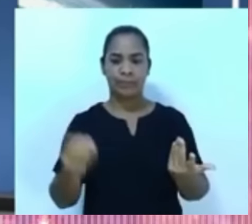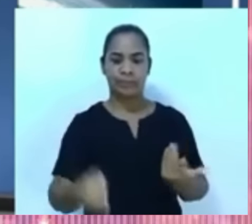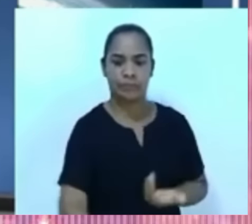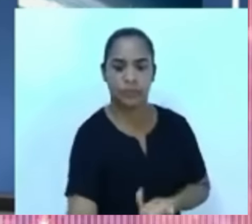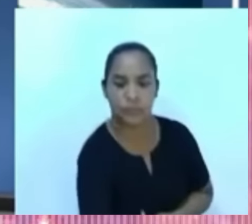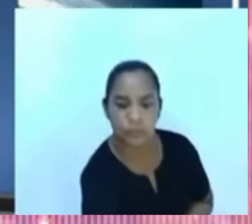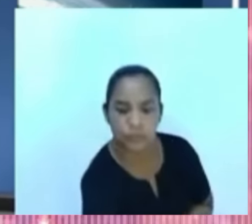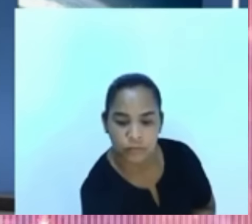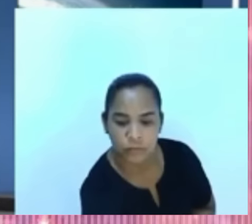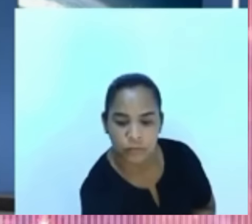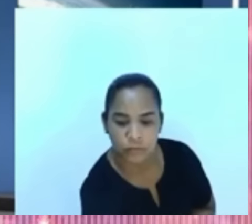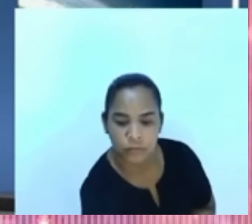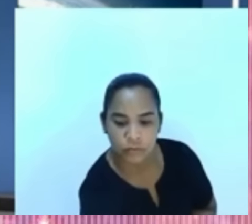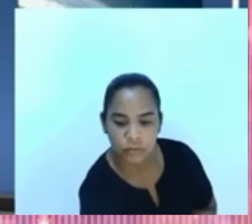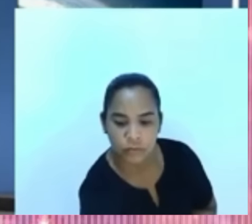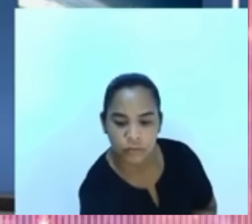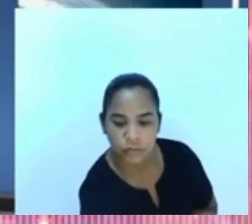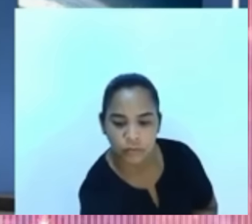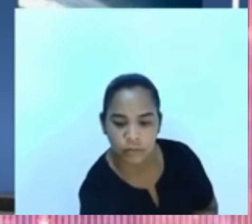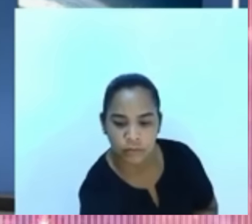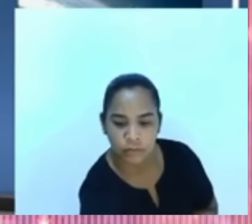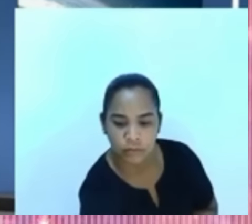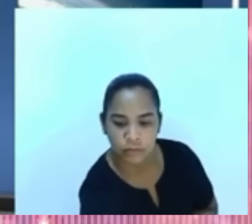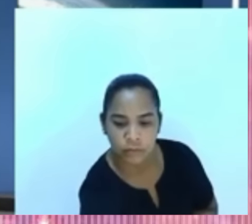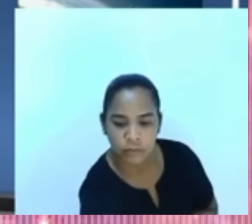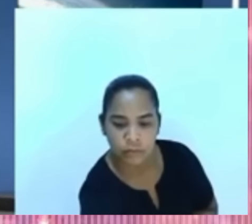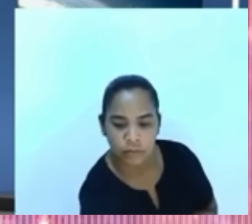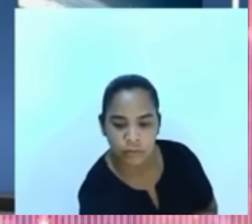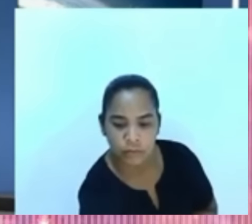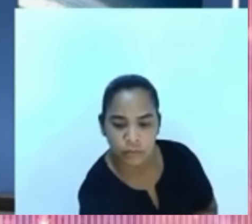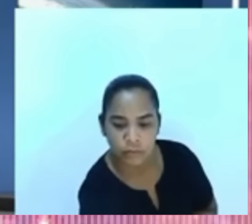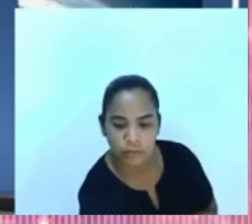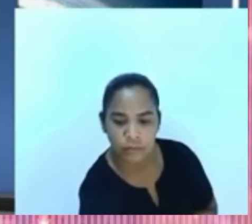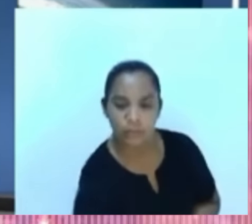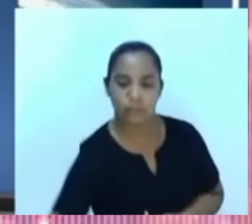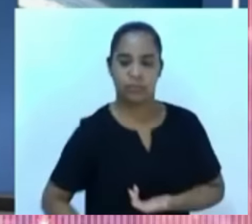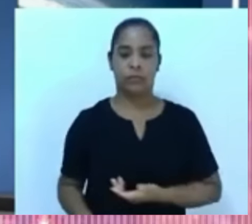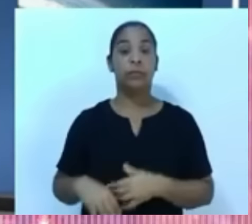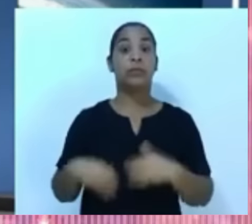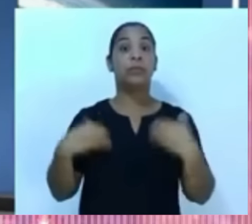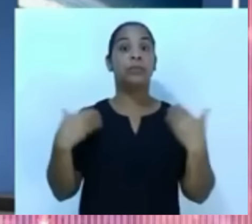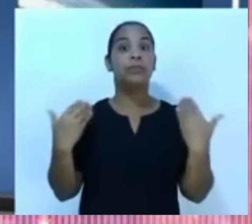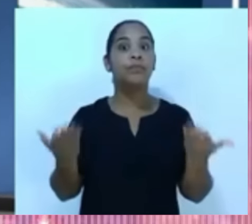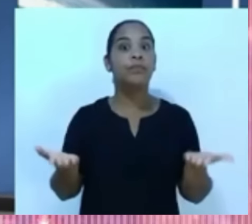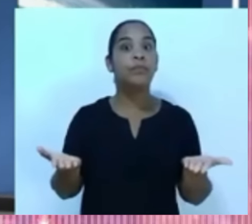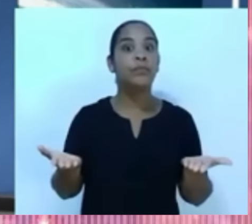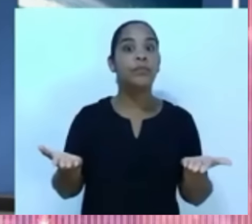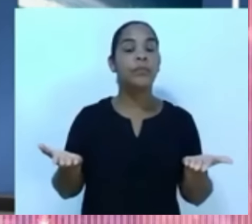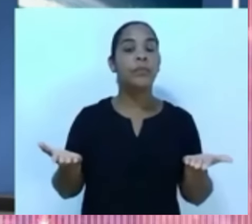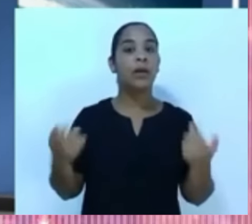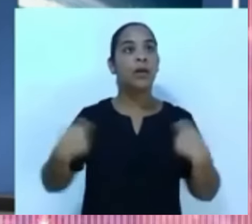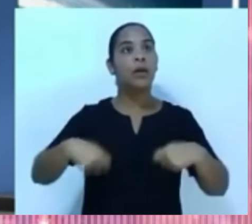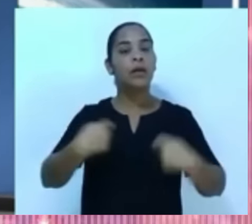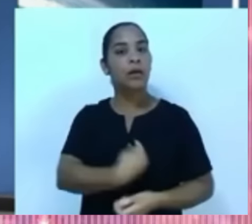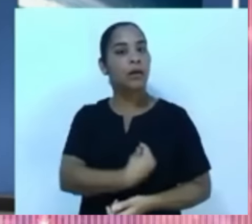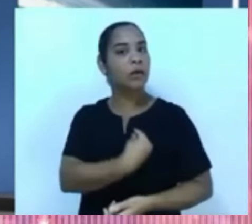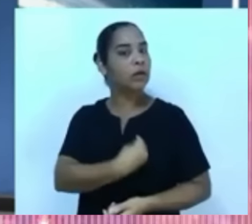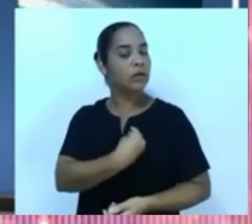paranormalidade o excesso de valores íntimos que ele traduz por meio das ações